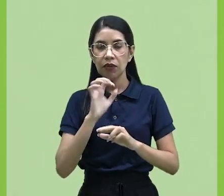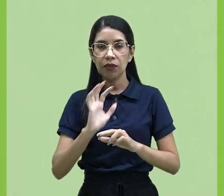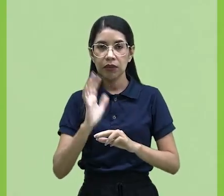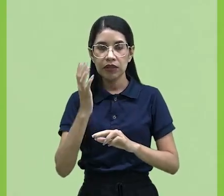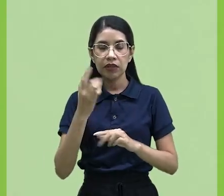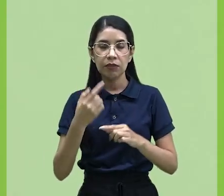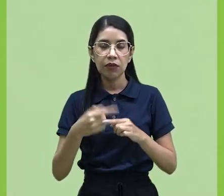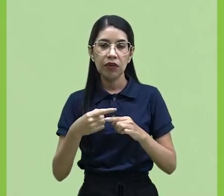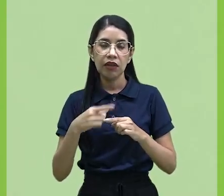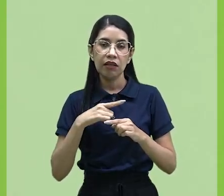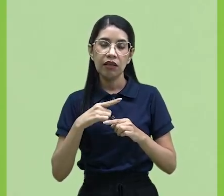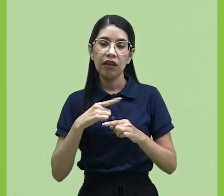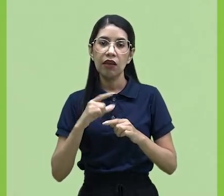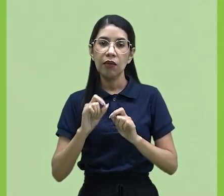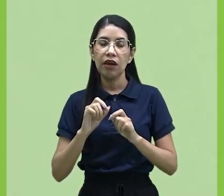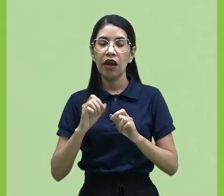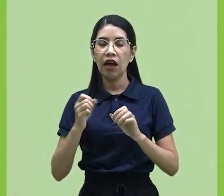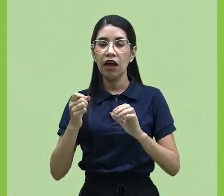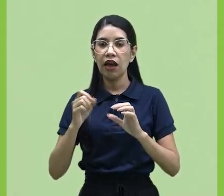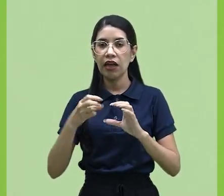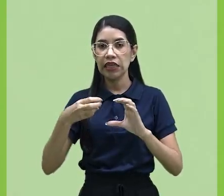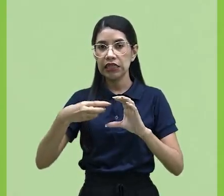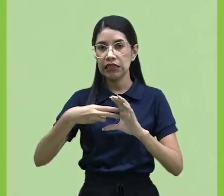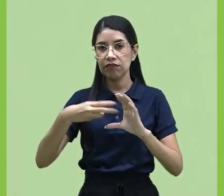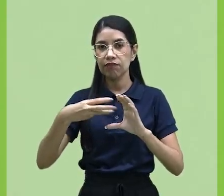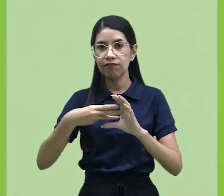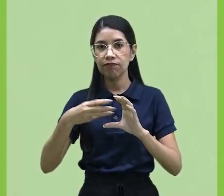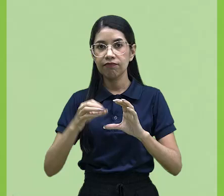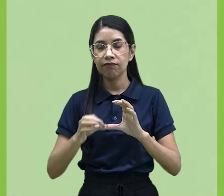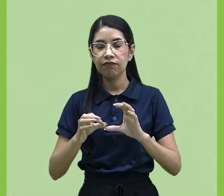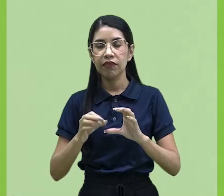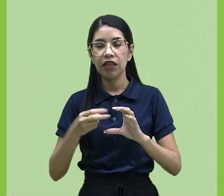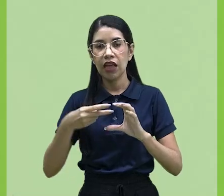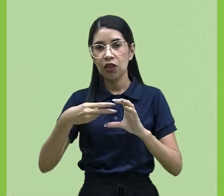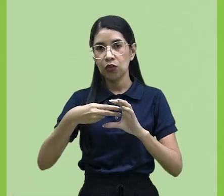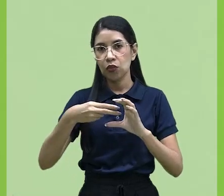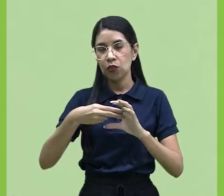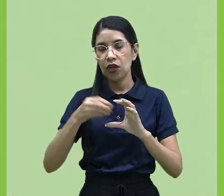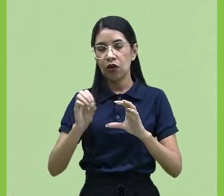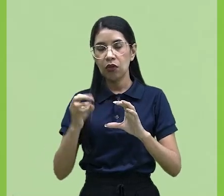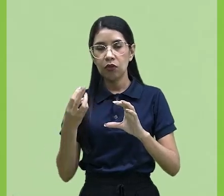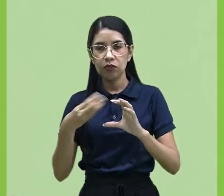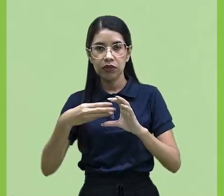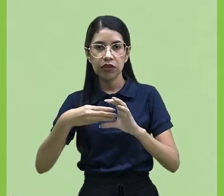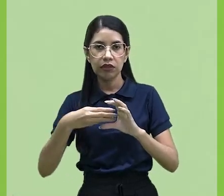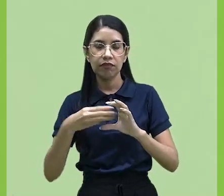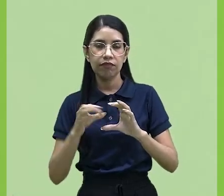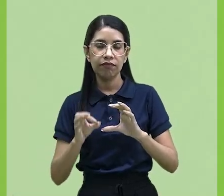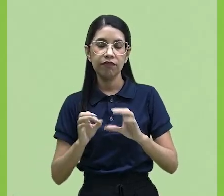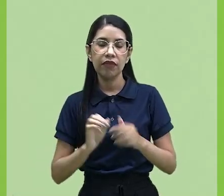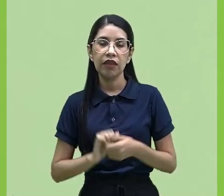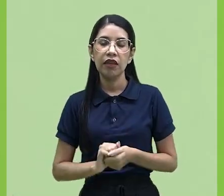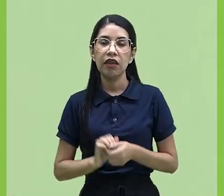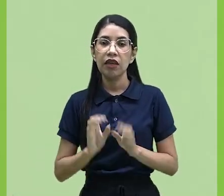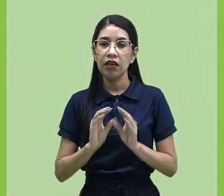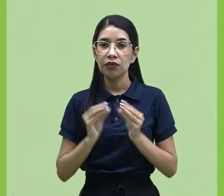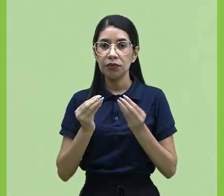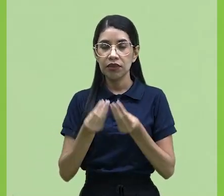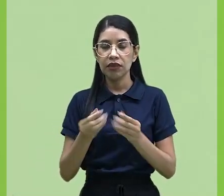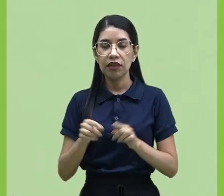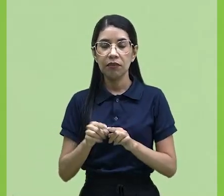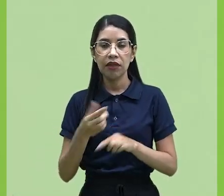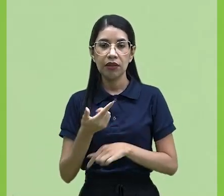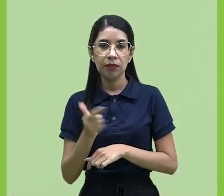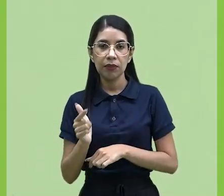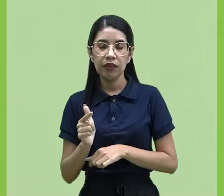justamente por conta da presença da insaturação, tá? A dupla ligação ou a tripla ligação. E os compostos que não têm